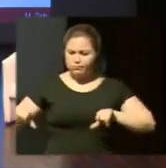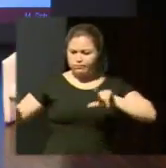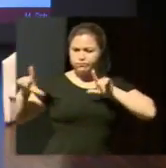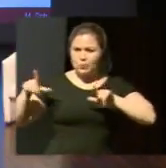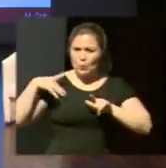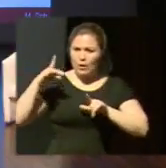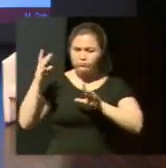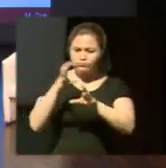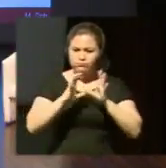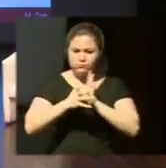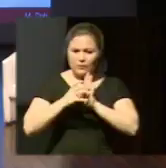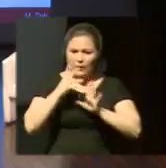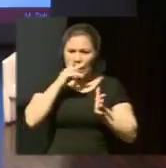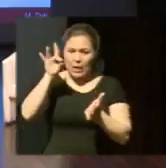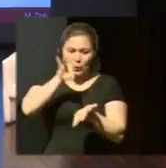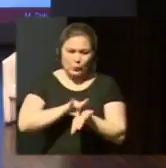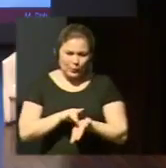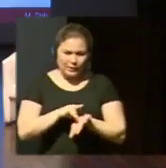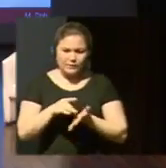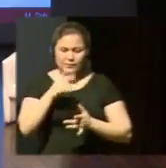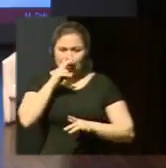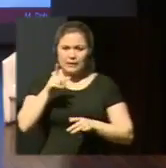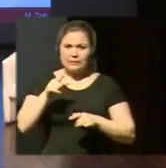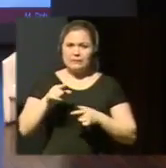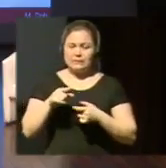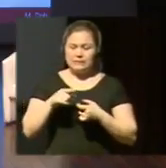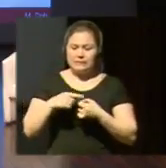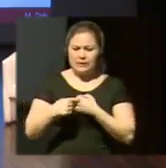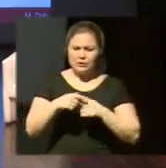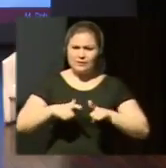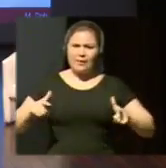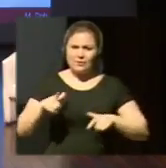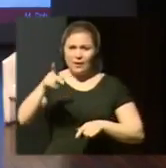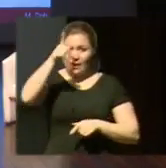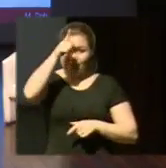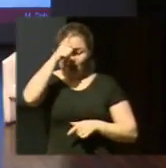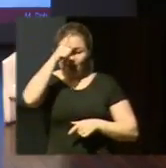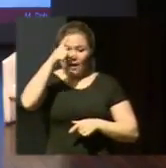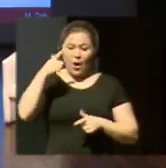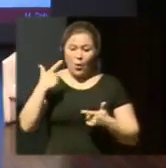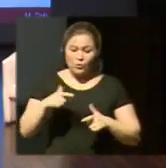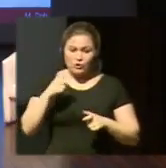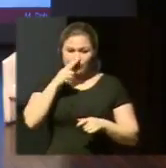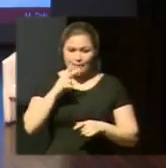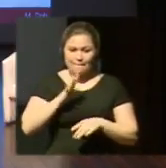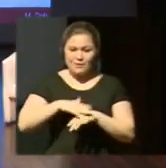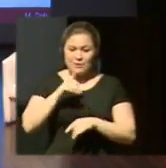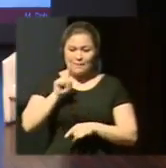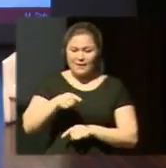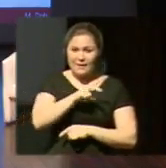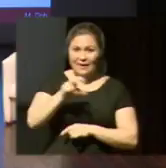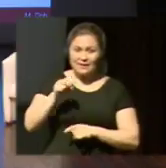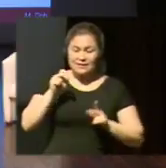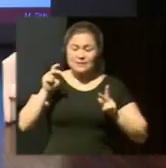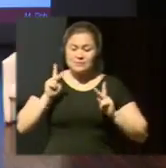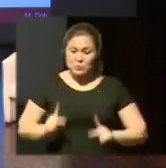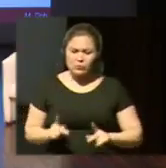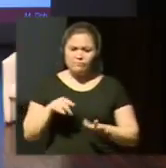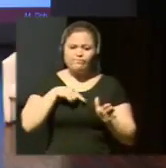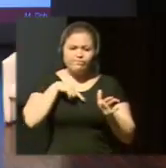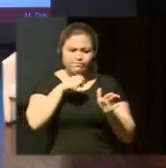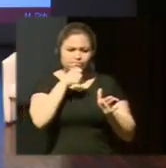dados atuais que mostra como numa cidade grande da Alemanha, onde mais de 1.500 pessoas foram entrevistadas,